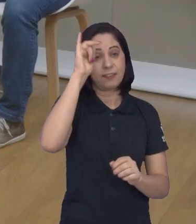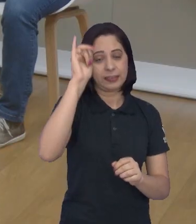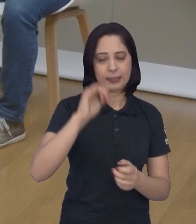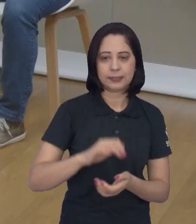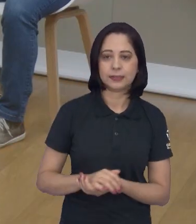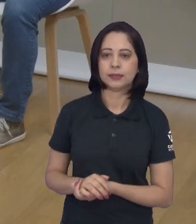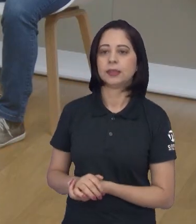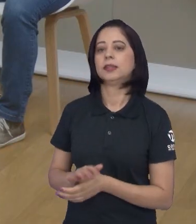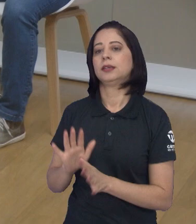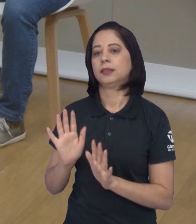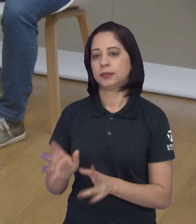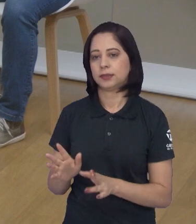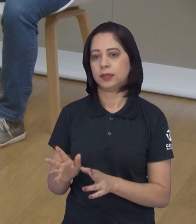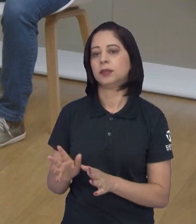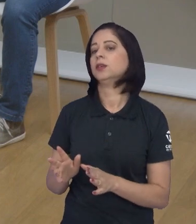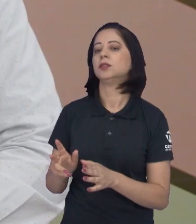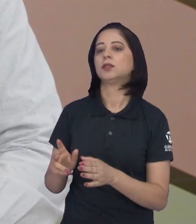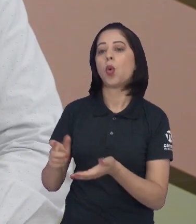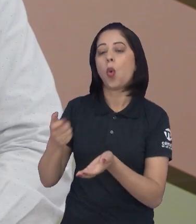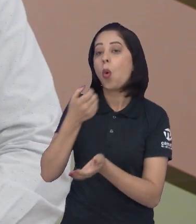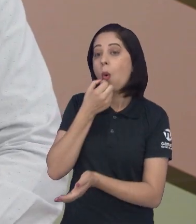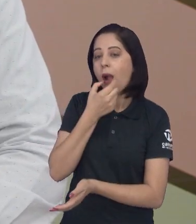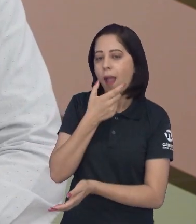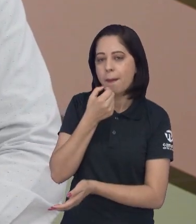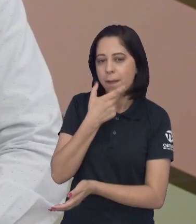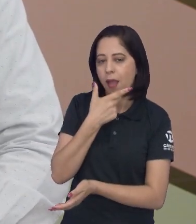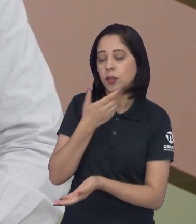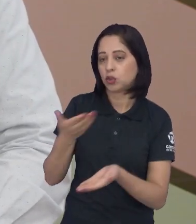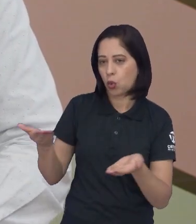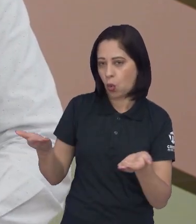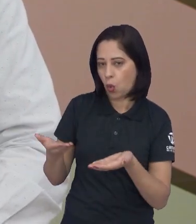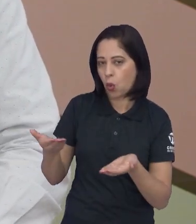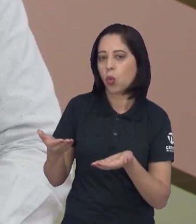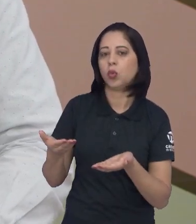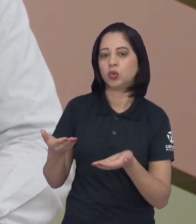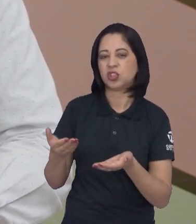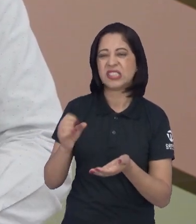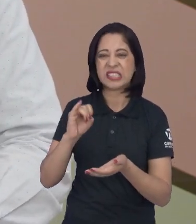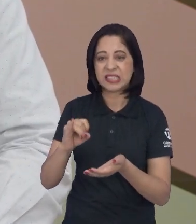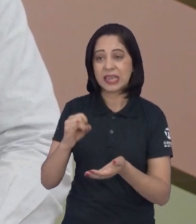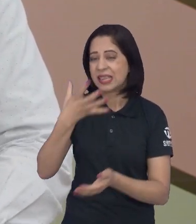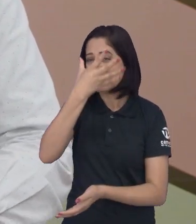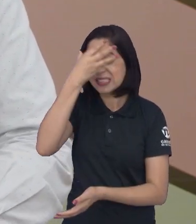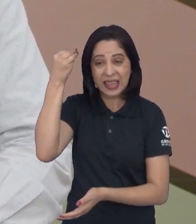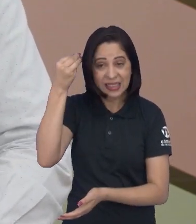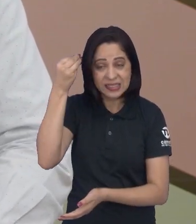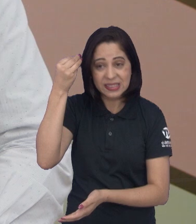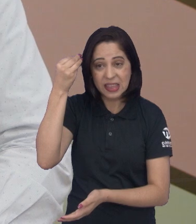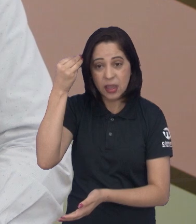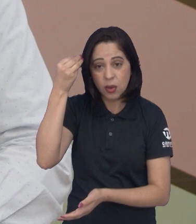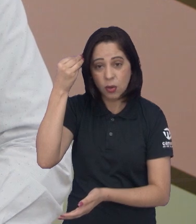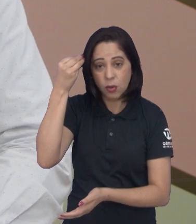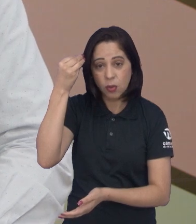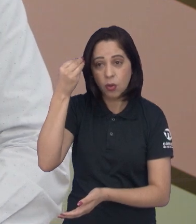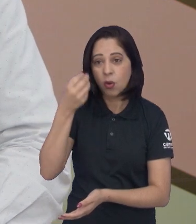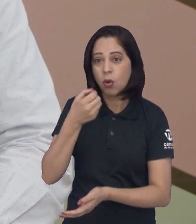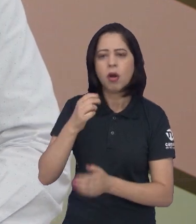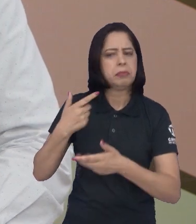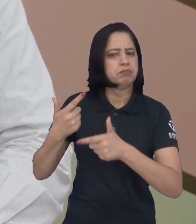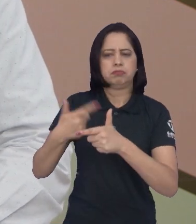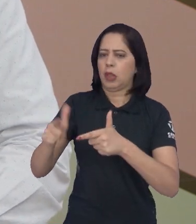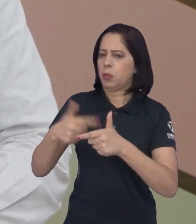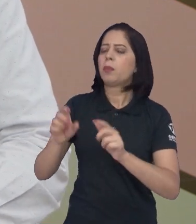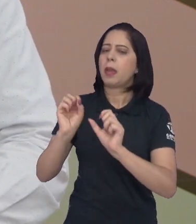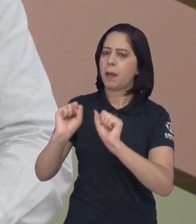assim os remédios hoje tem uma versatilidade maior que antigamente então algumas horas de que você esqueceu não tem problema